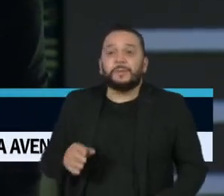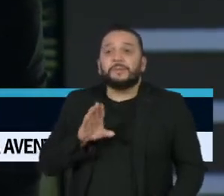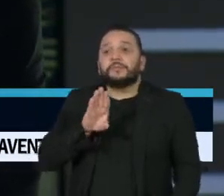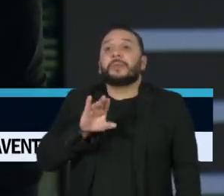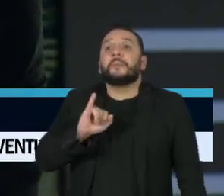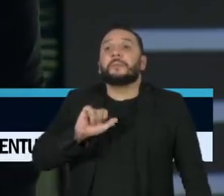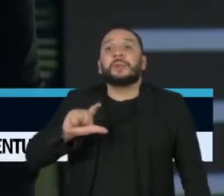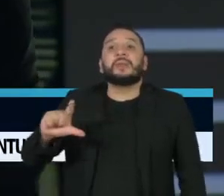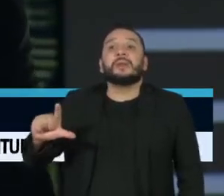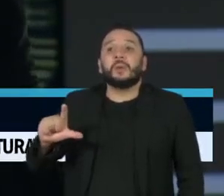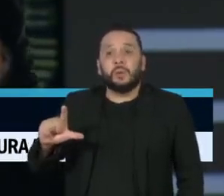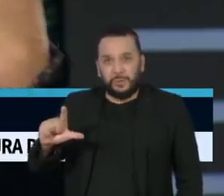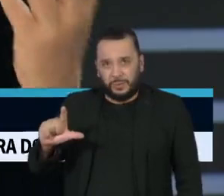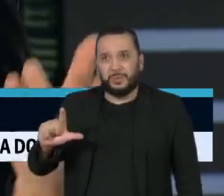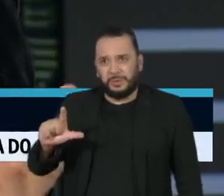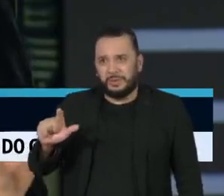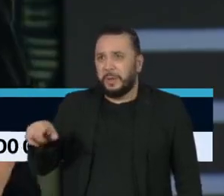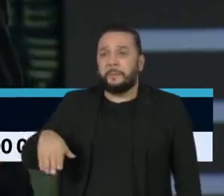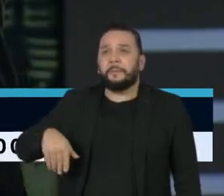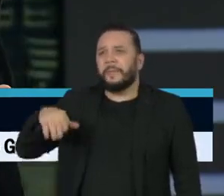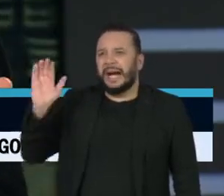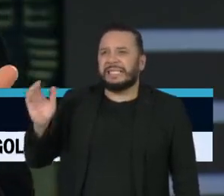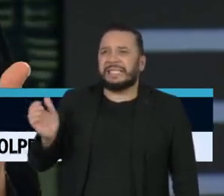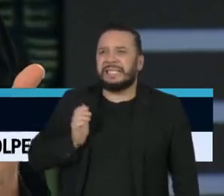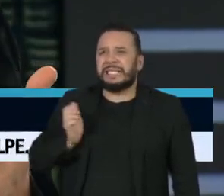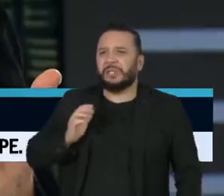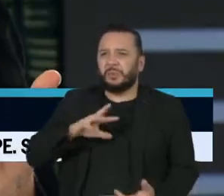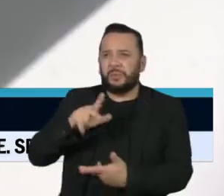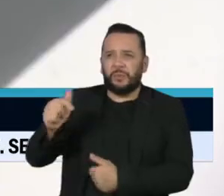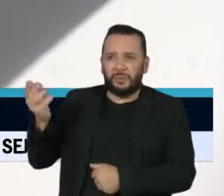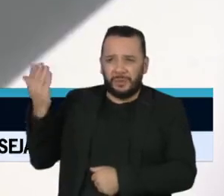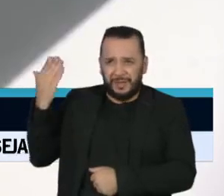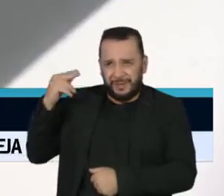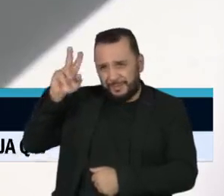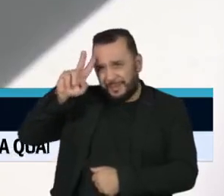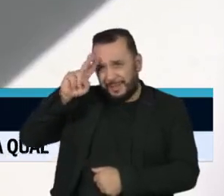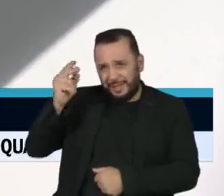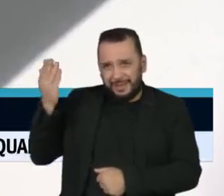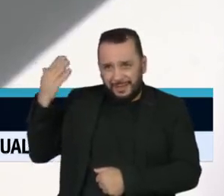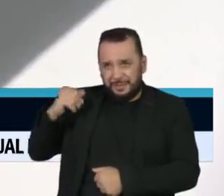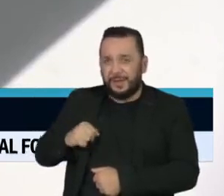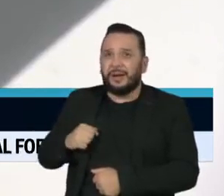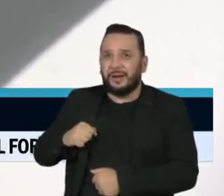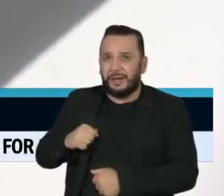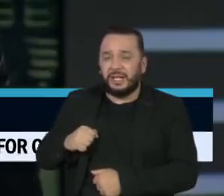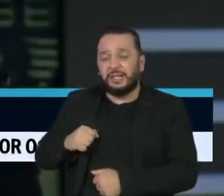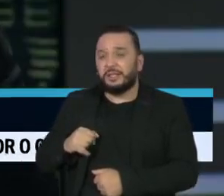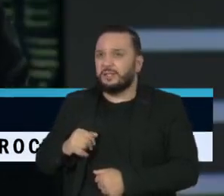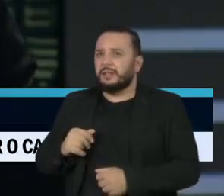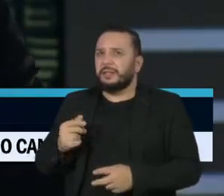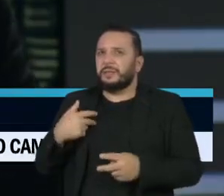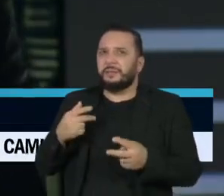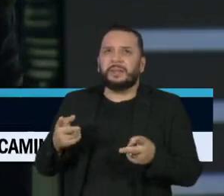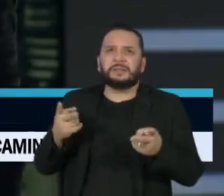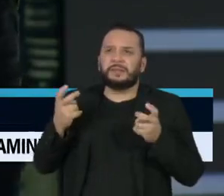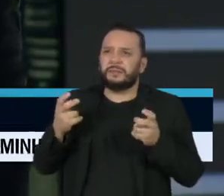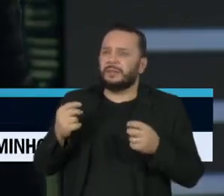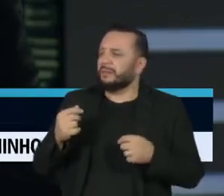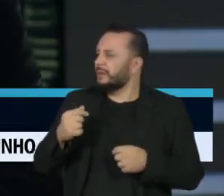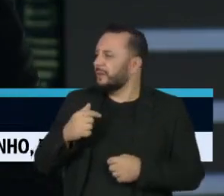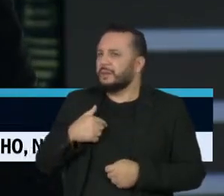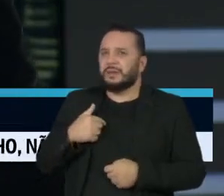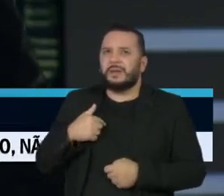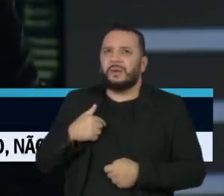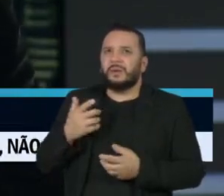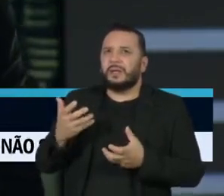Bill Gates é um cara que depois que ele virou o homem mais rico do mundo vocês se lembram Ele percebeu que nossa eu queria